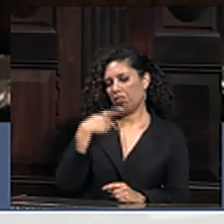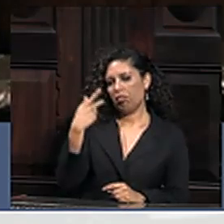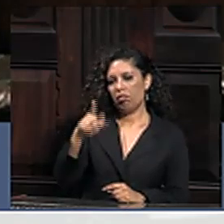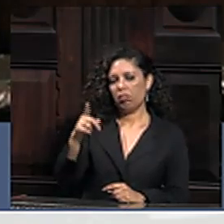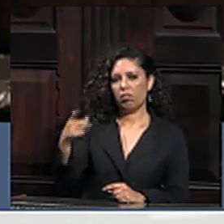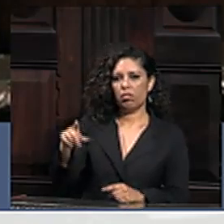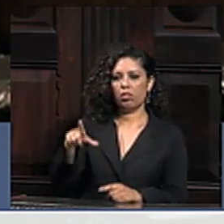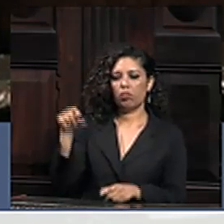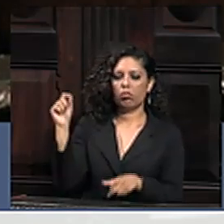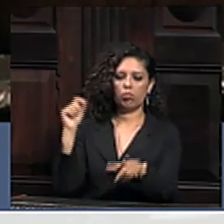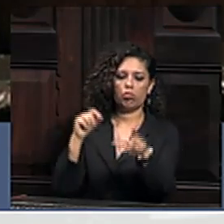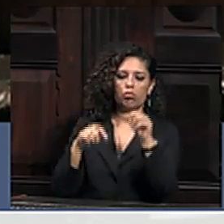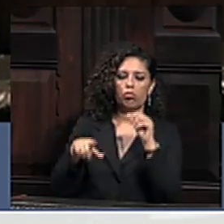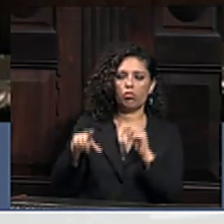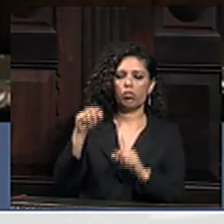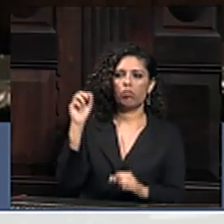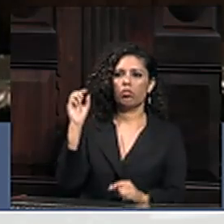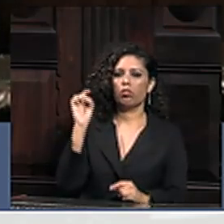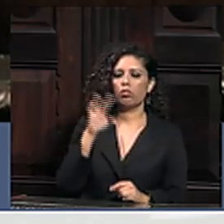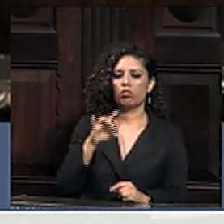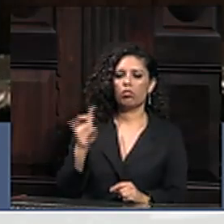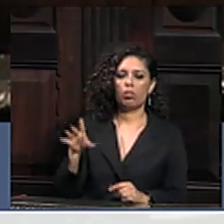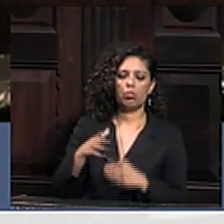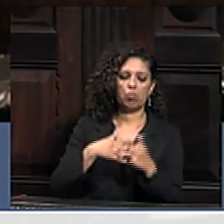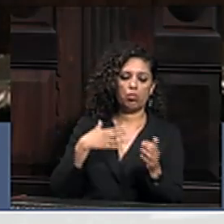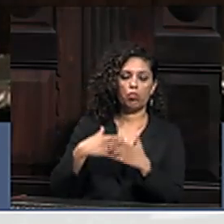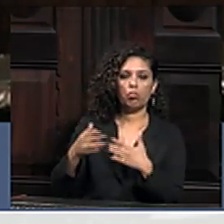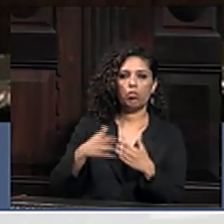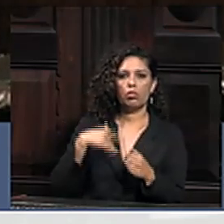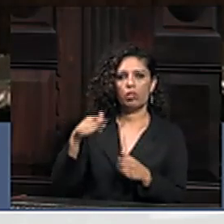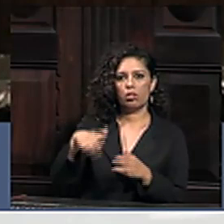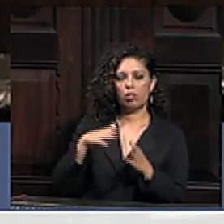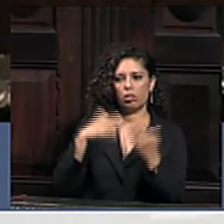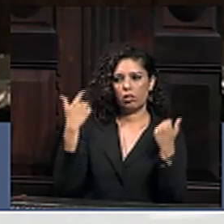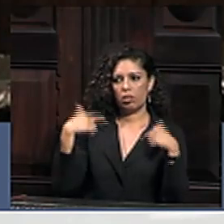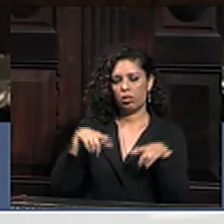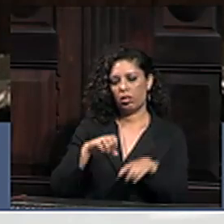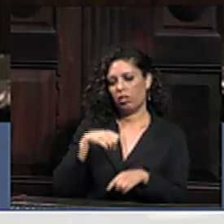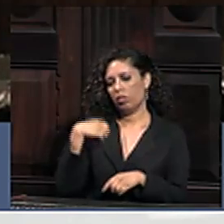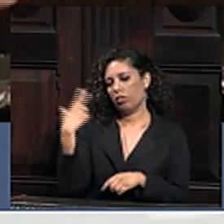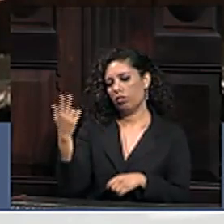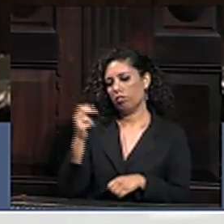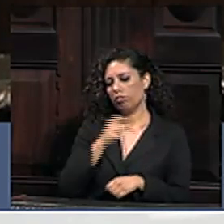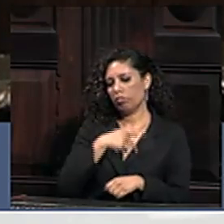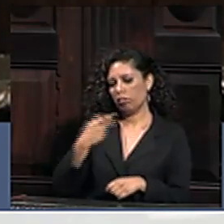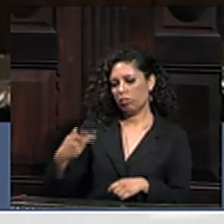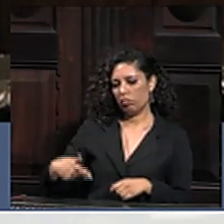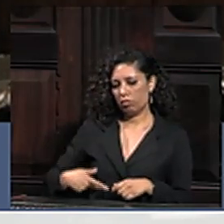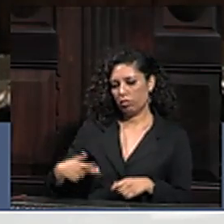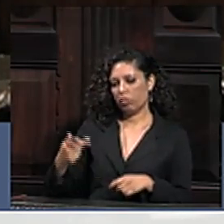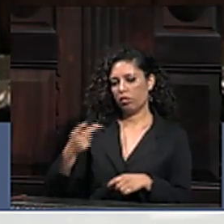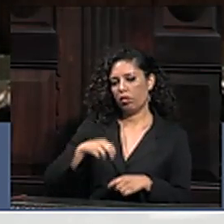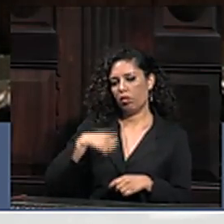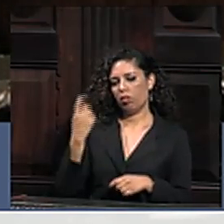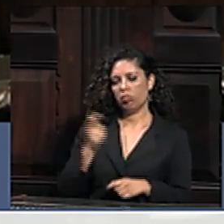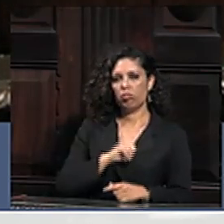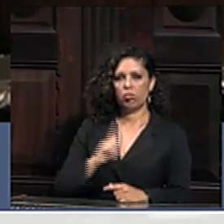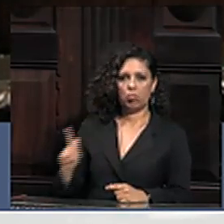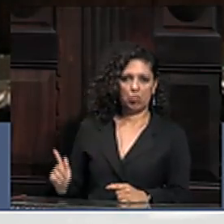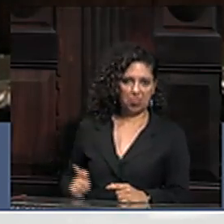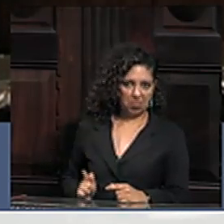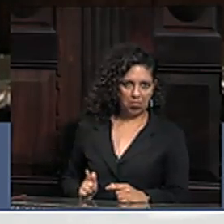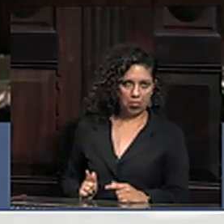escolha, seja para as casas parlamentares, seja para o Poder Executivo Estadual, seja para o